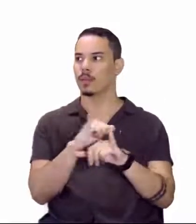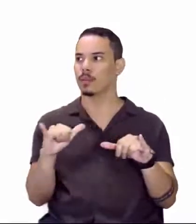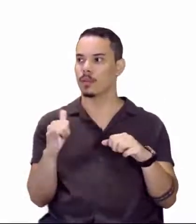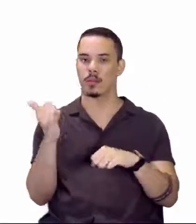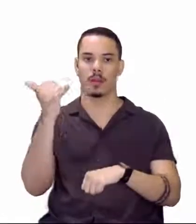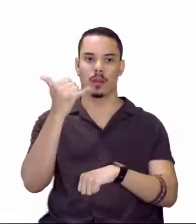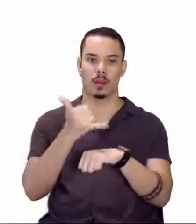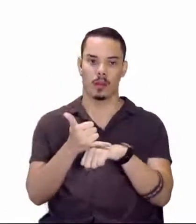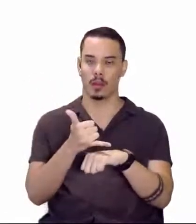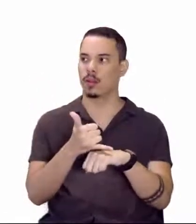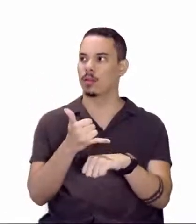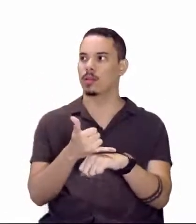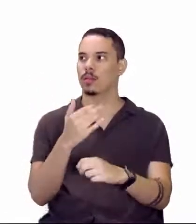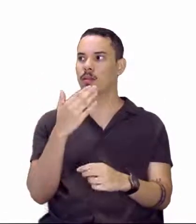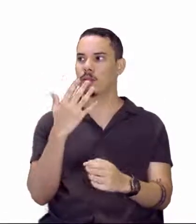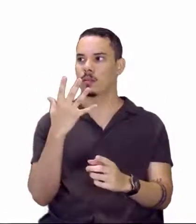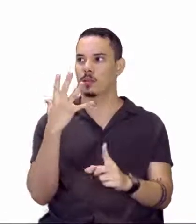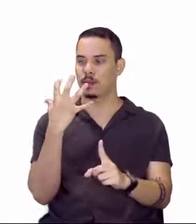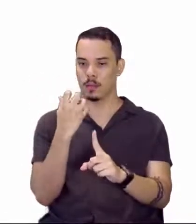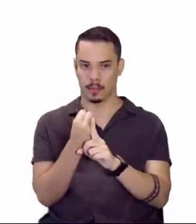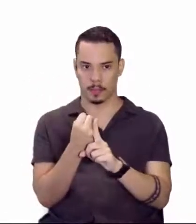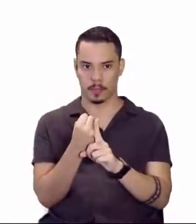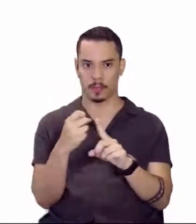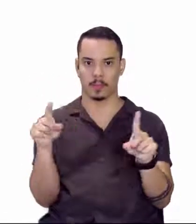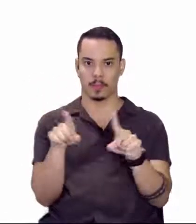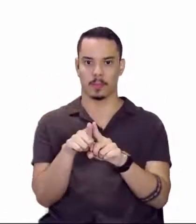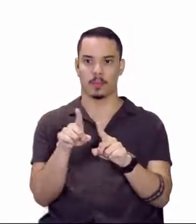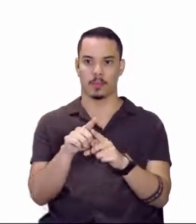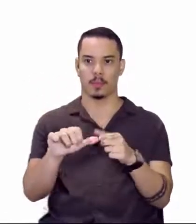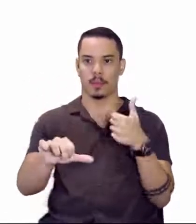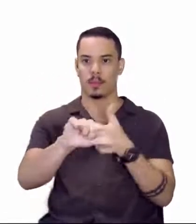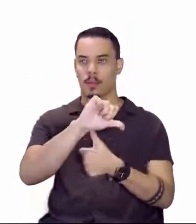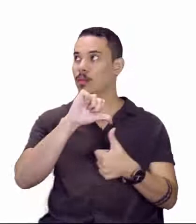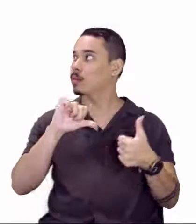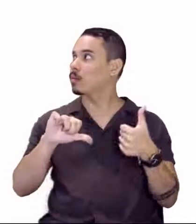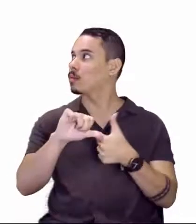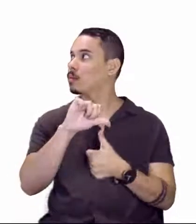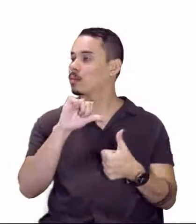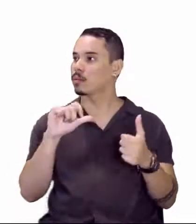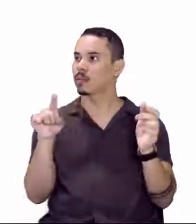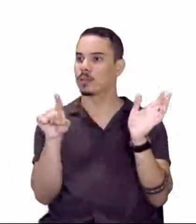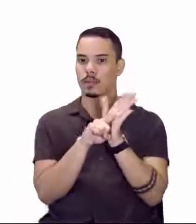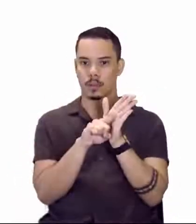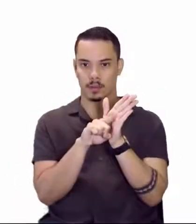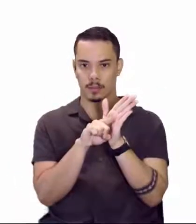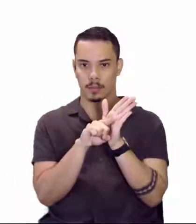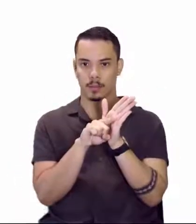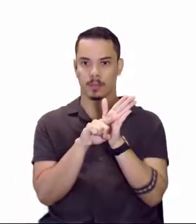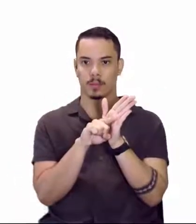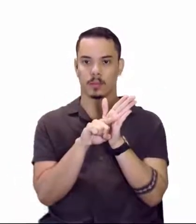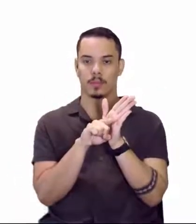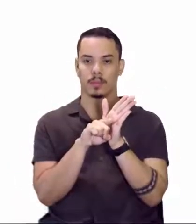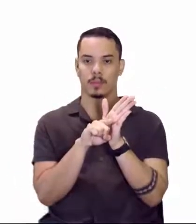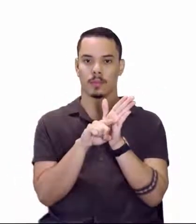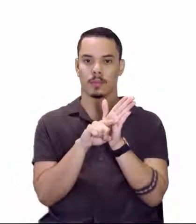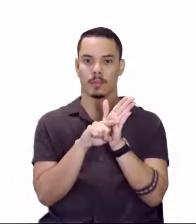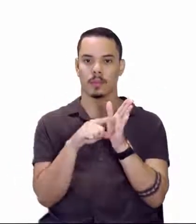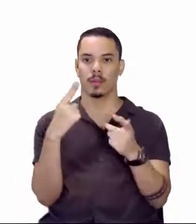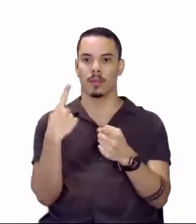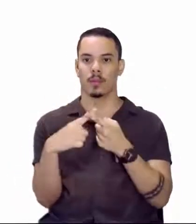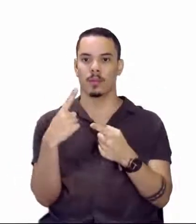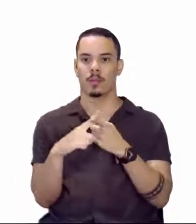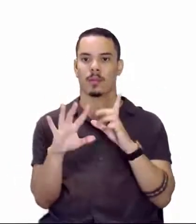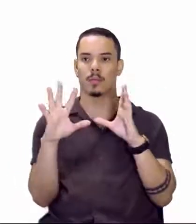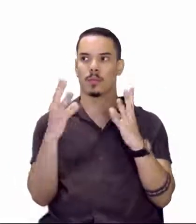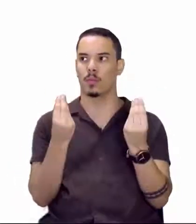dizer, ganhar elétrons se transformando em íons negativos. Isso aqui através do seu